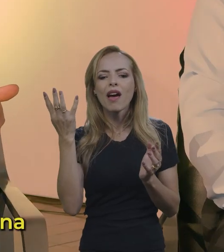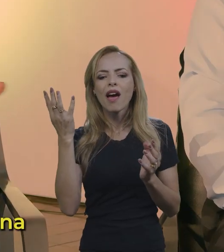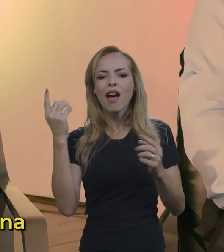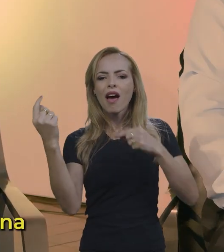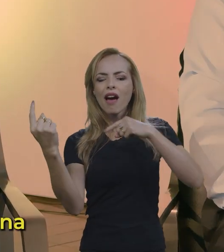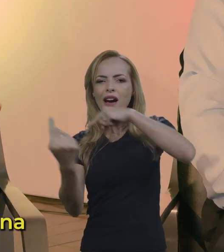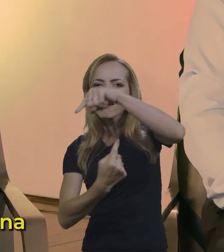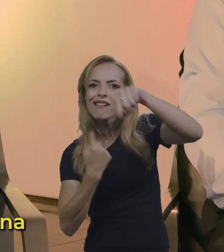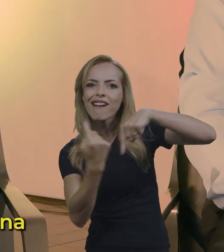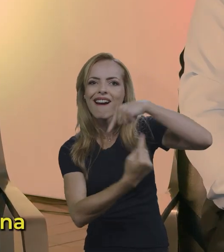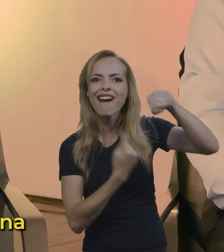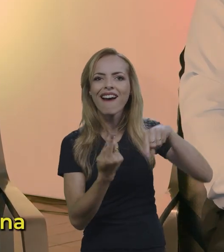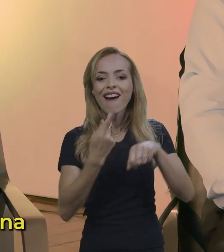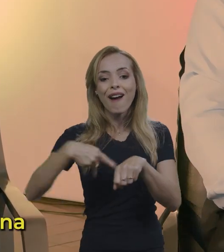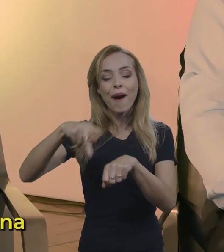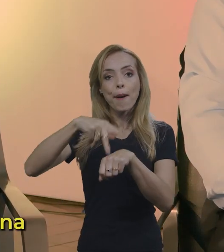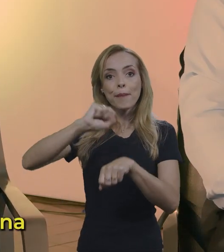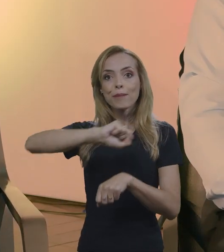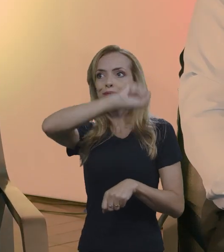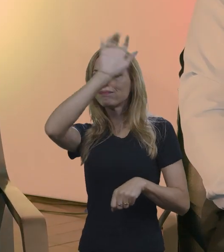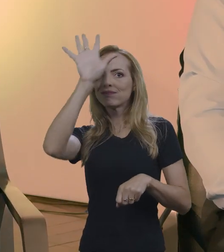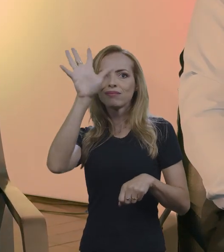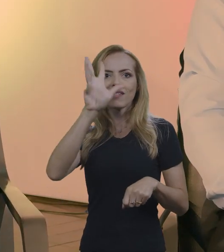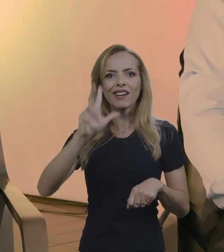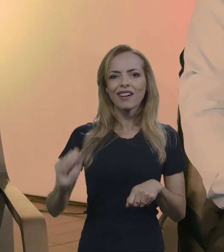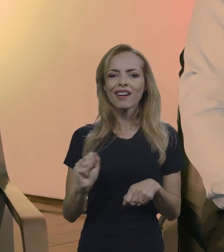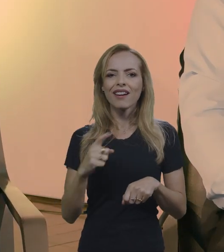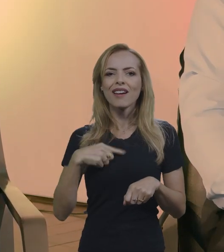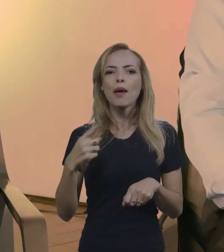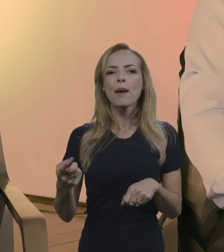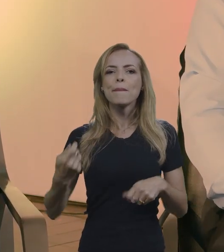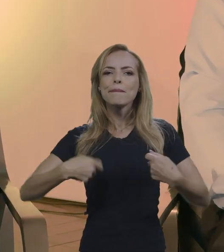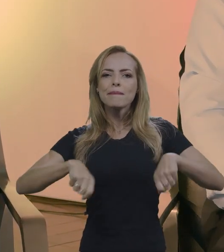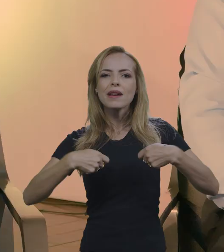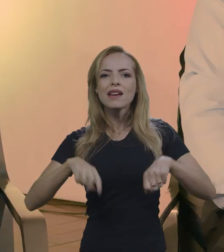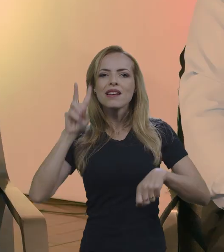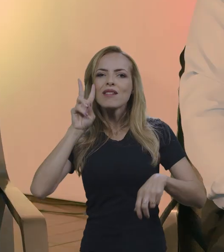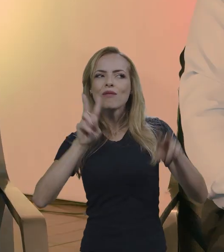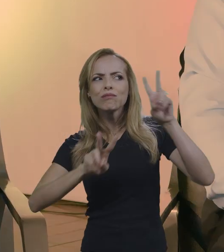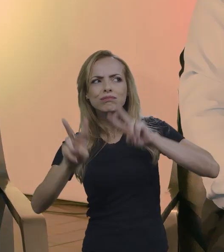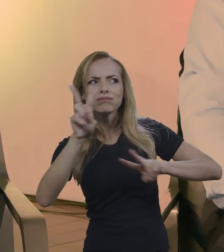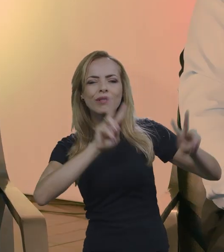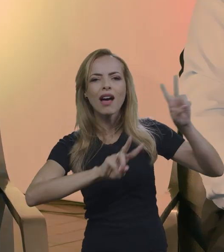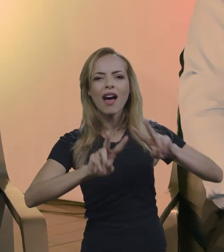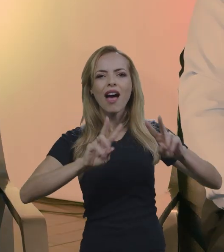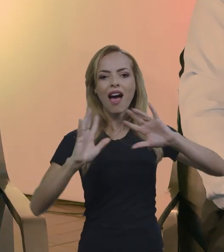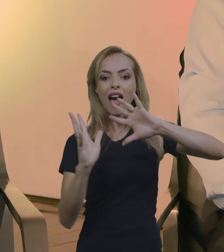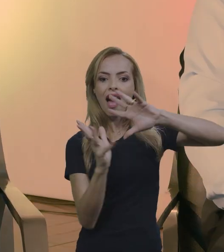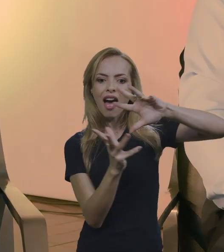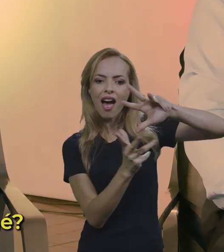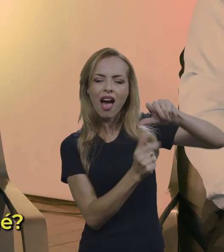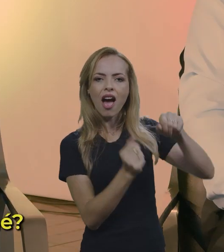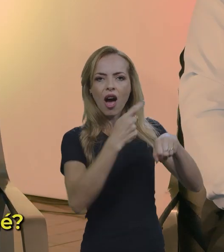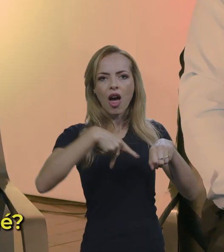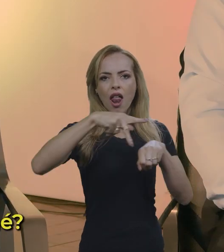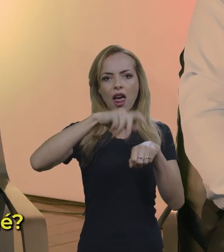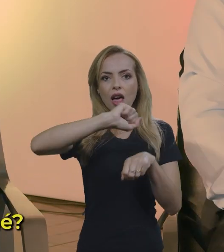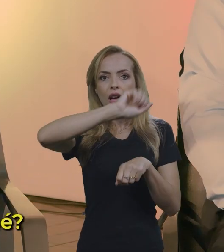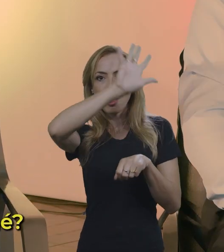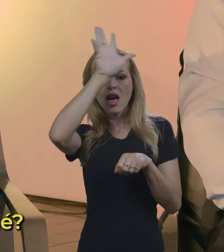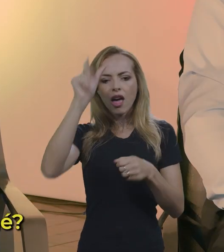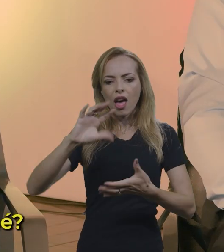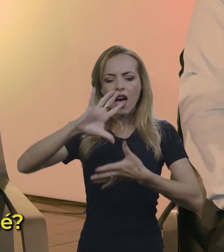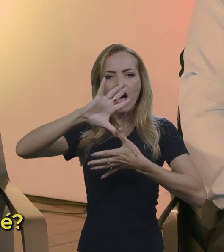intensas relações com os outros países da América Latina, né, e precisaria olhar mais para a América Latina em geral do que